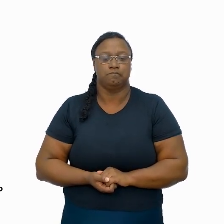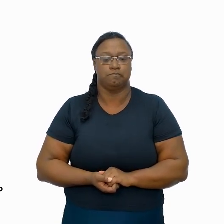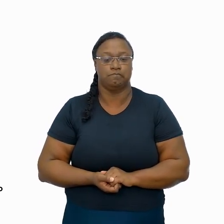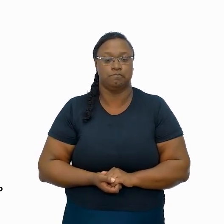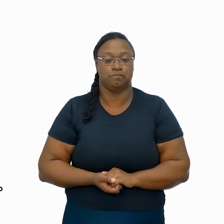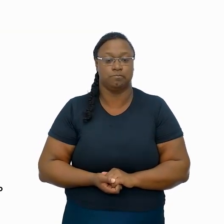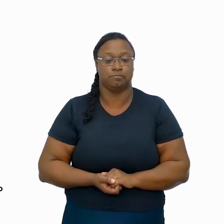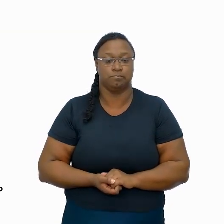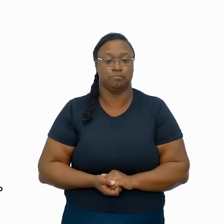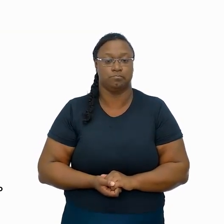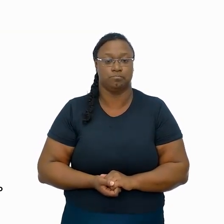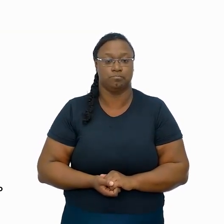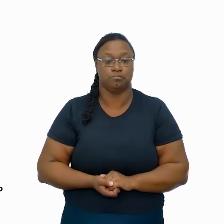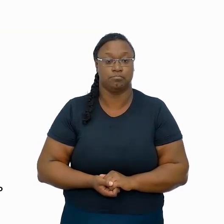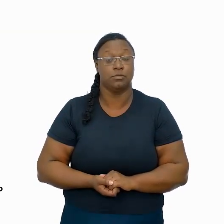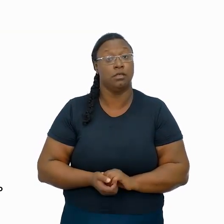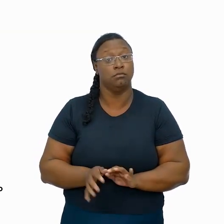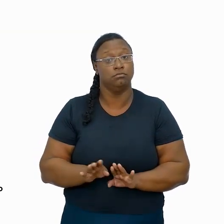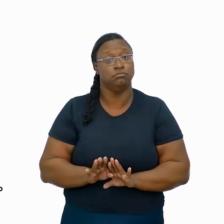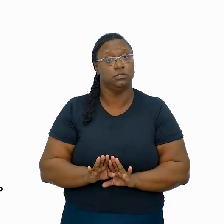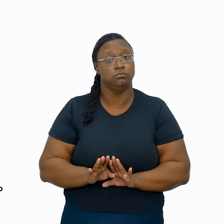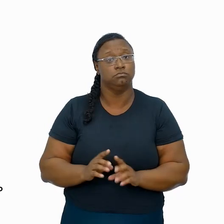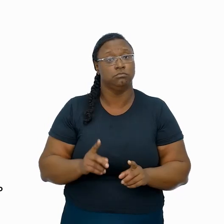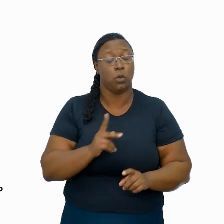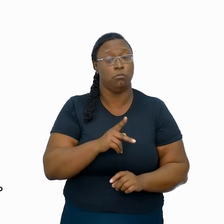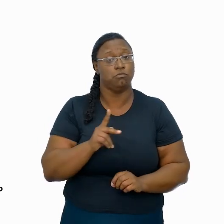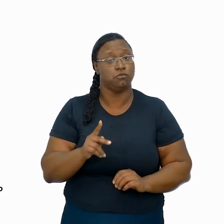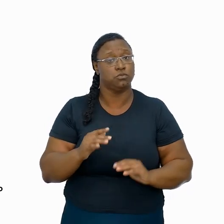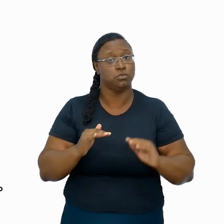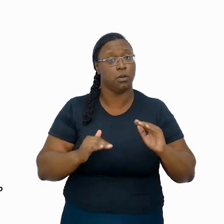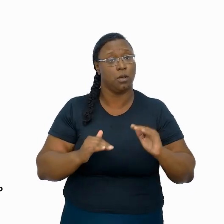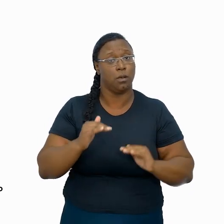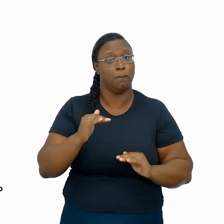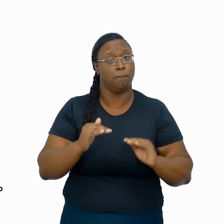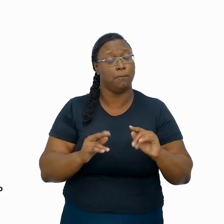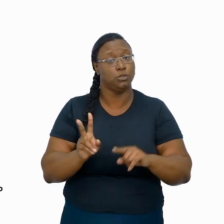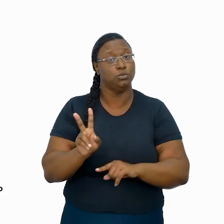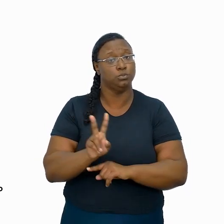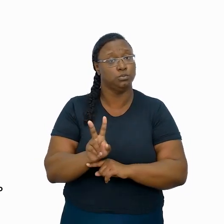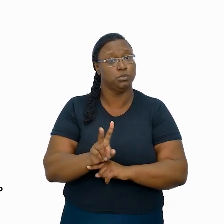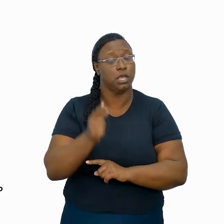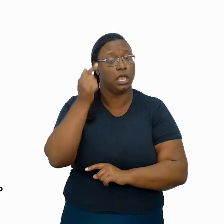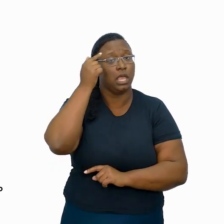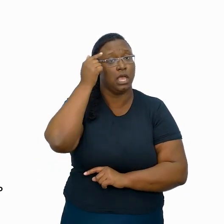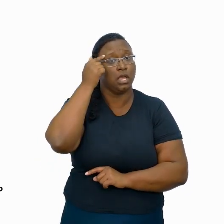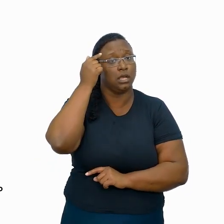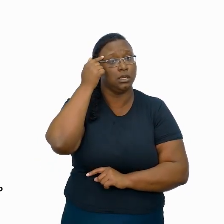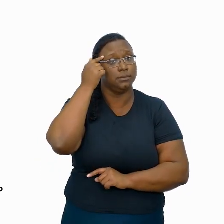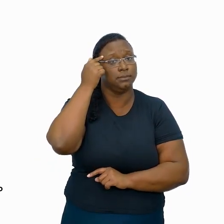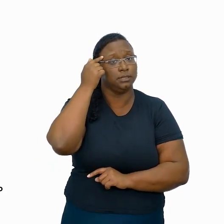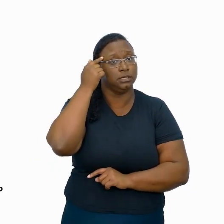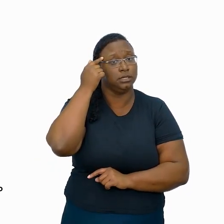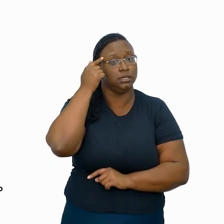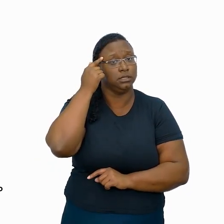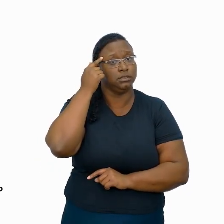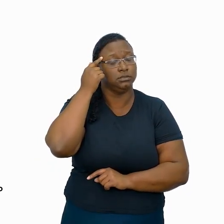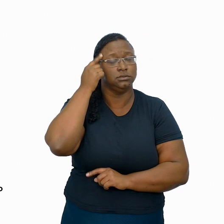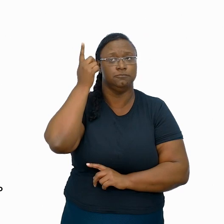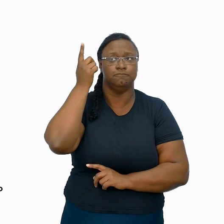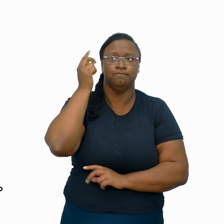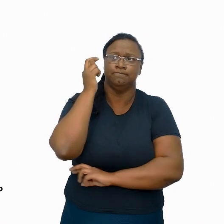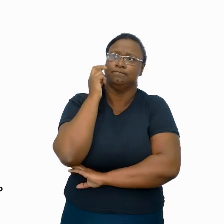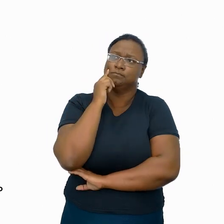Nós temos então, né, o papel do professor como mediador, né, pensando lá, né, descrever o que